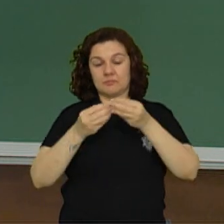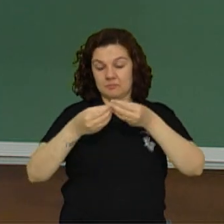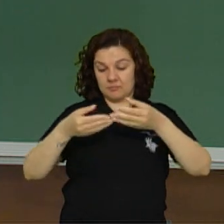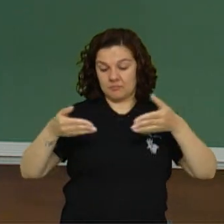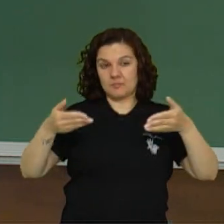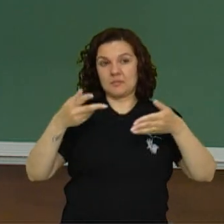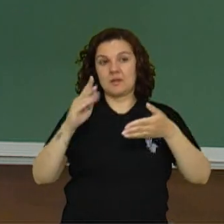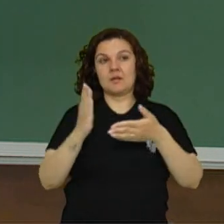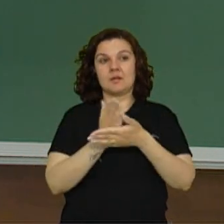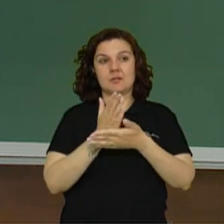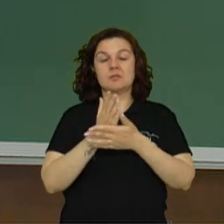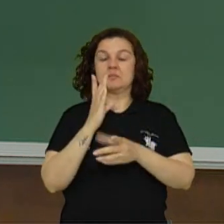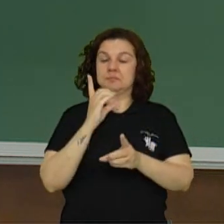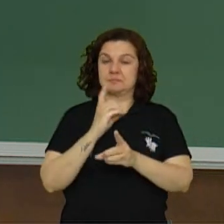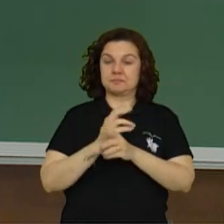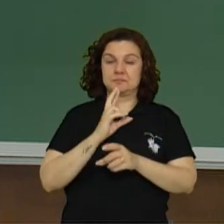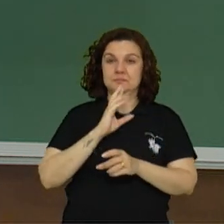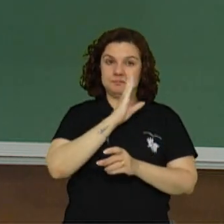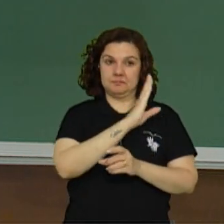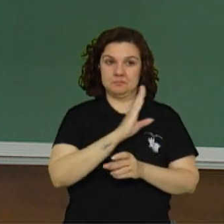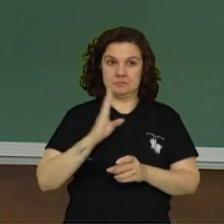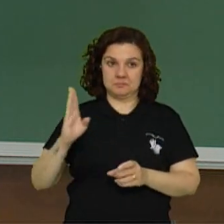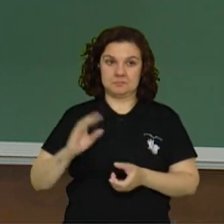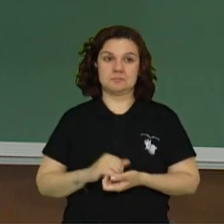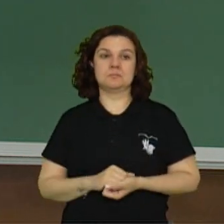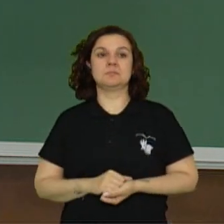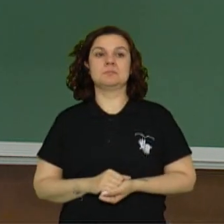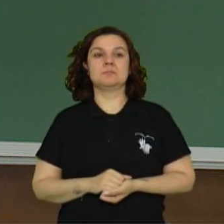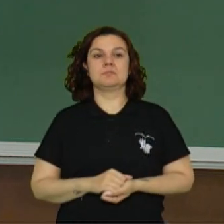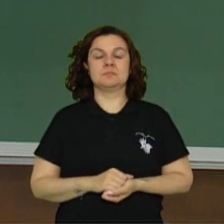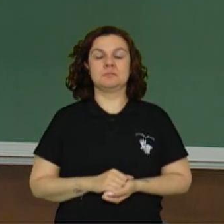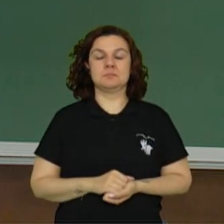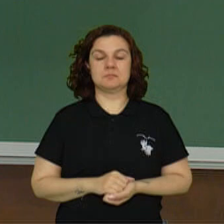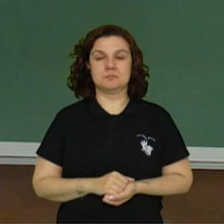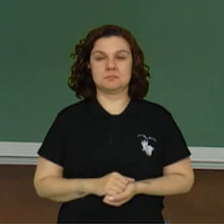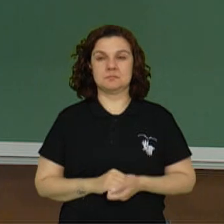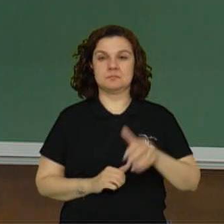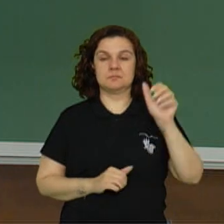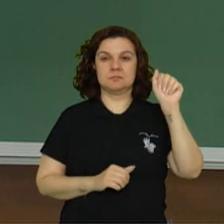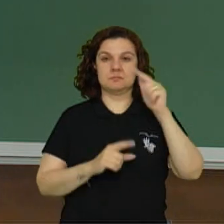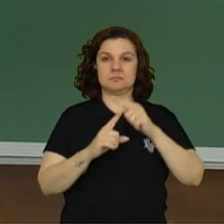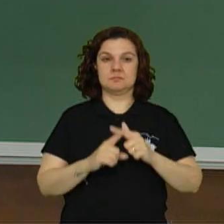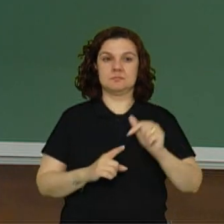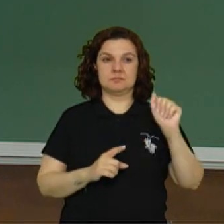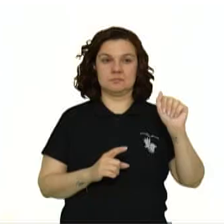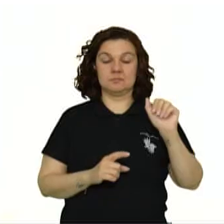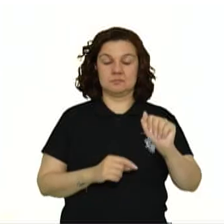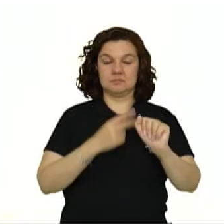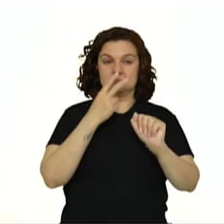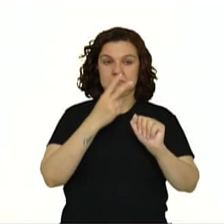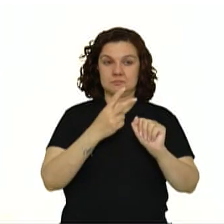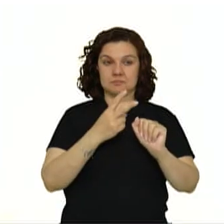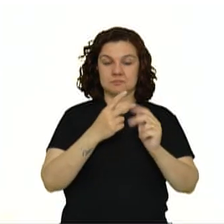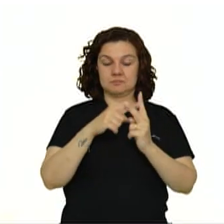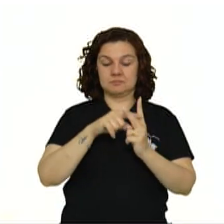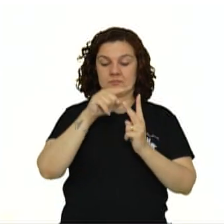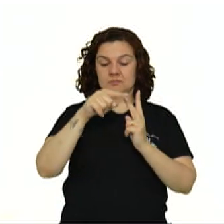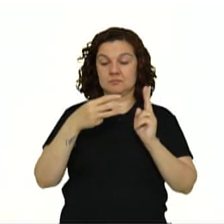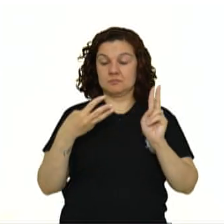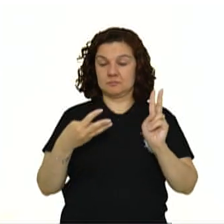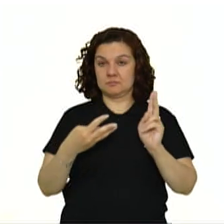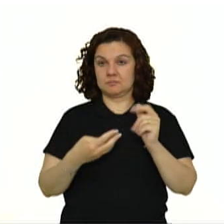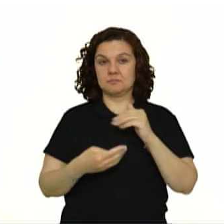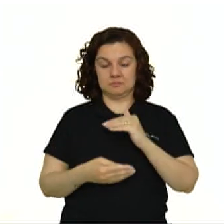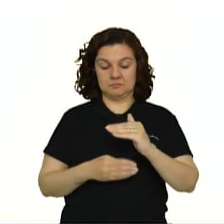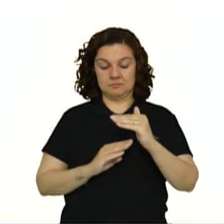isso aí no seu caderno, que você faz passo a passo. A vezes A ao quadrado, vezes a raiz de 3 sobre